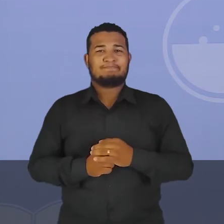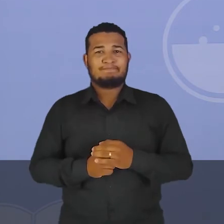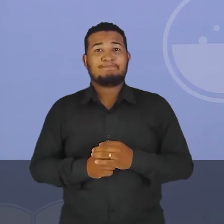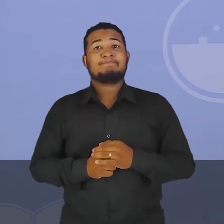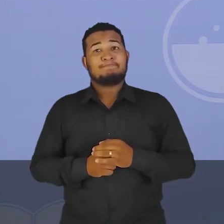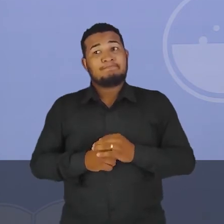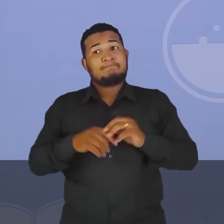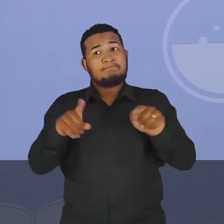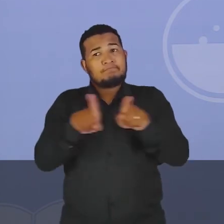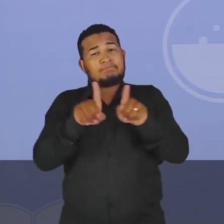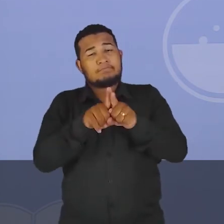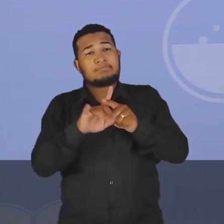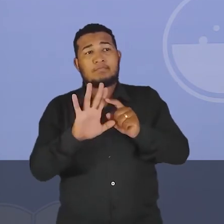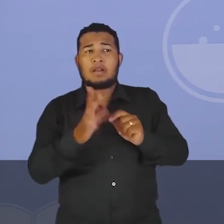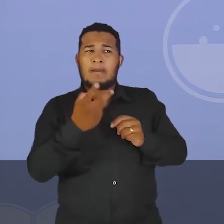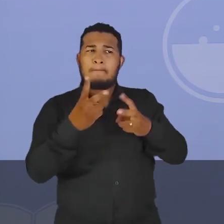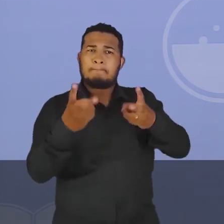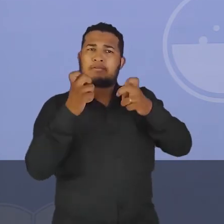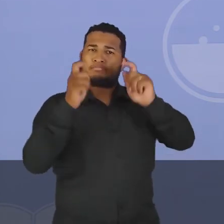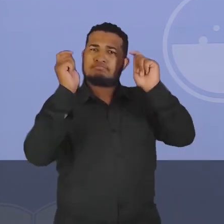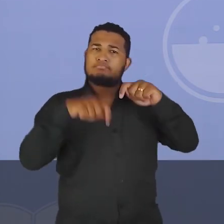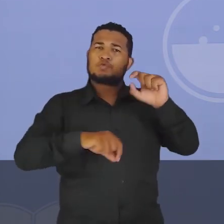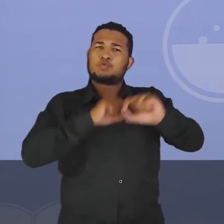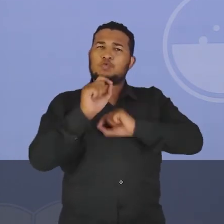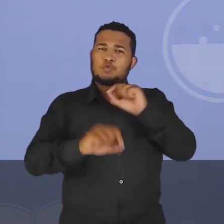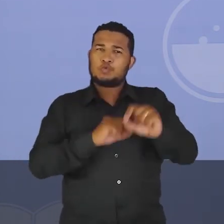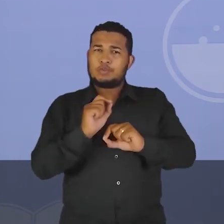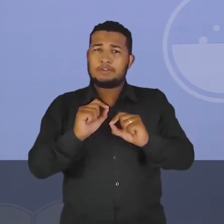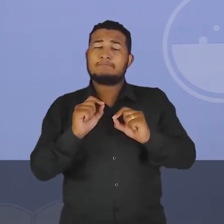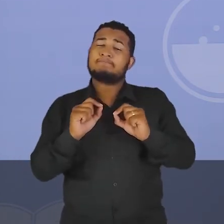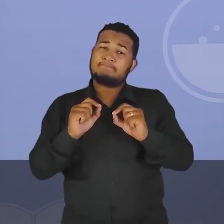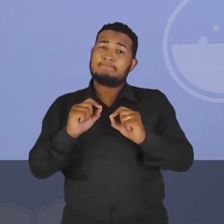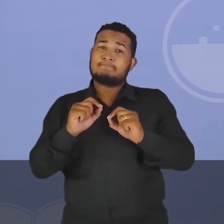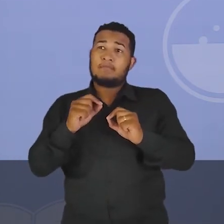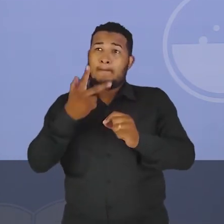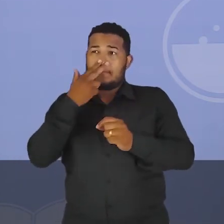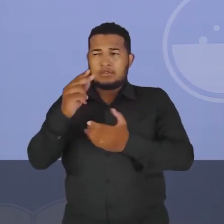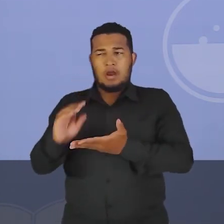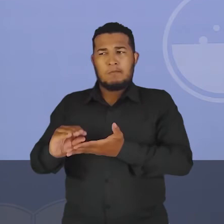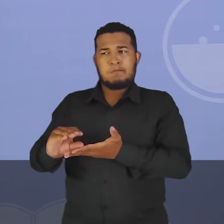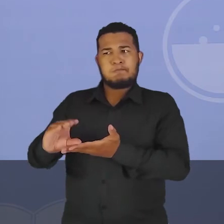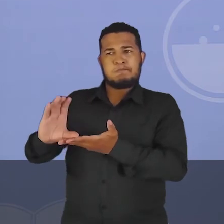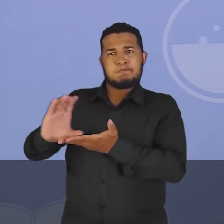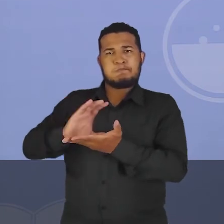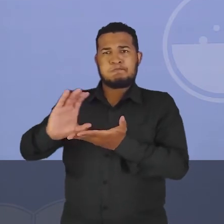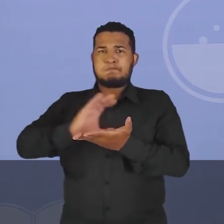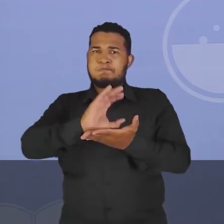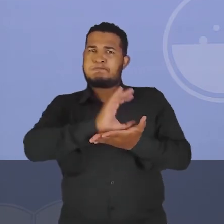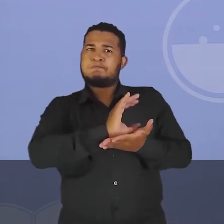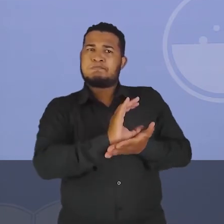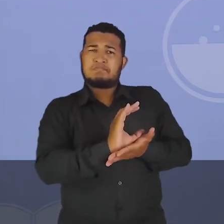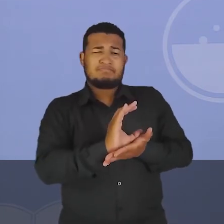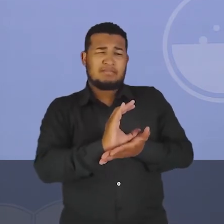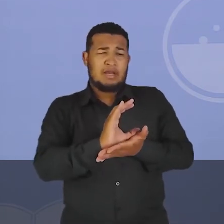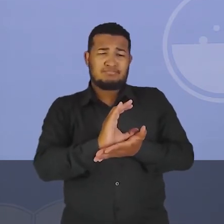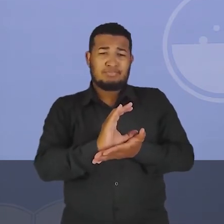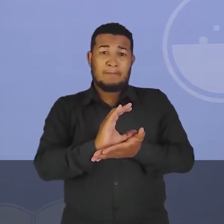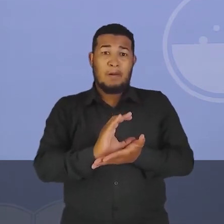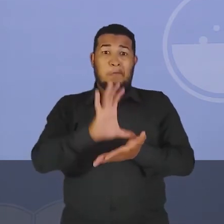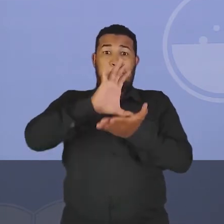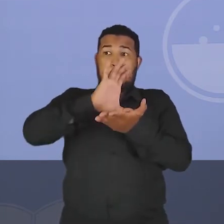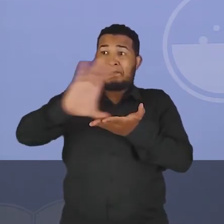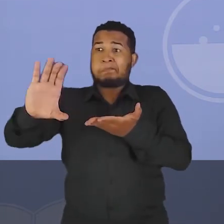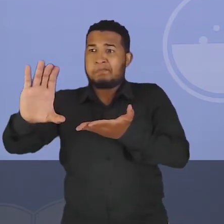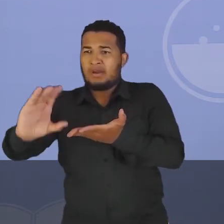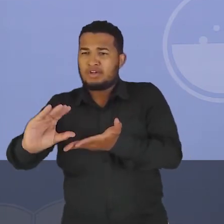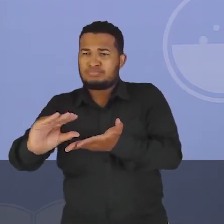De certa forma, o que a gente pôde observar é que os lucros, né, de Gil Araújo não compensaram esse investimento feito